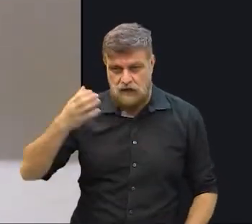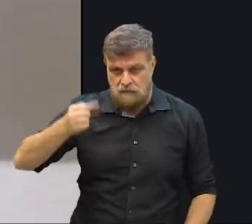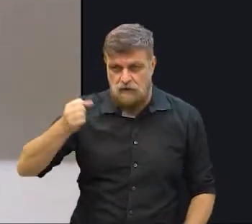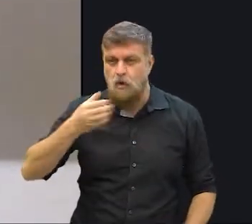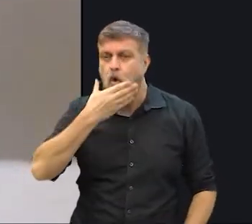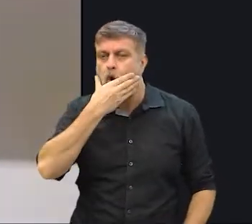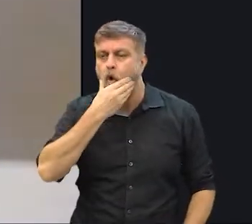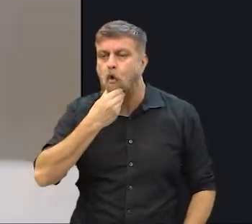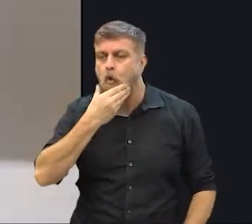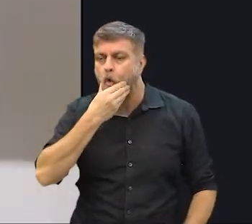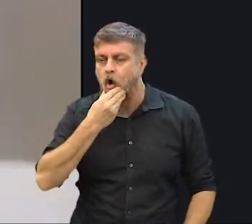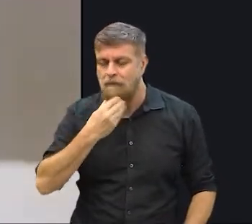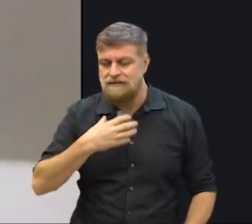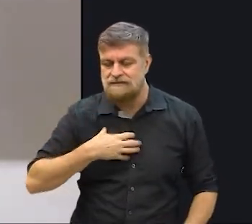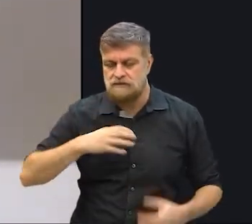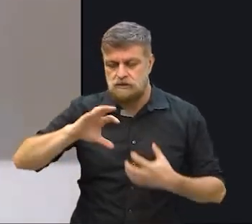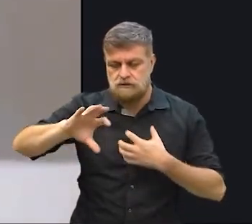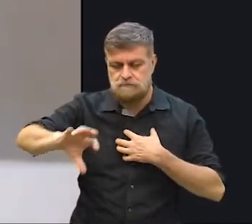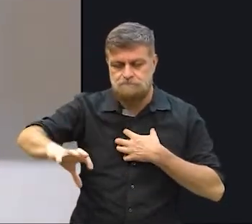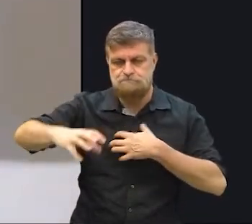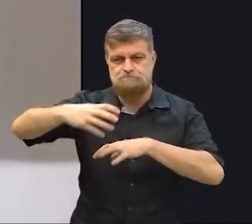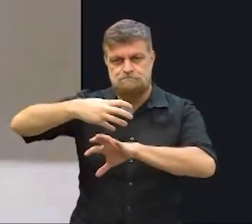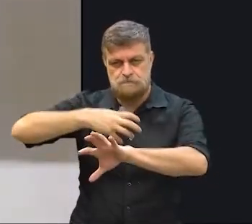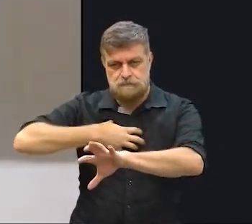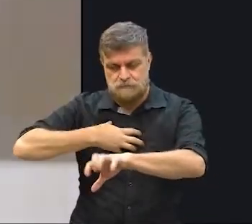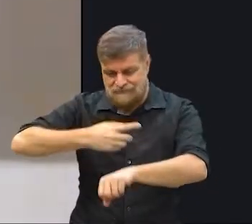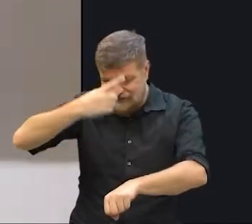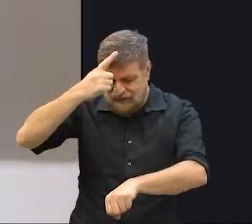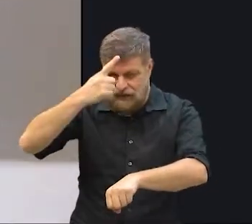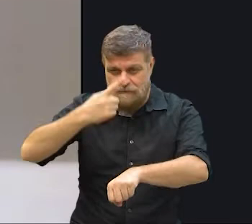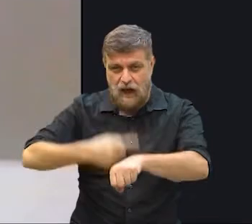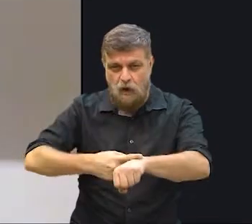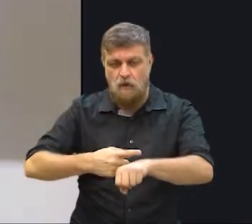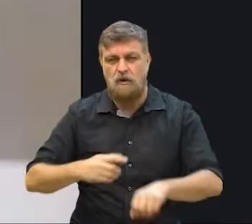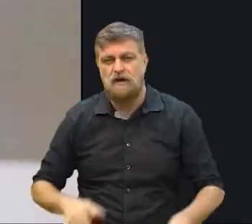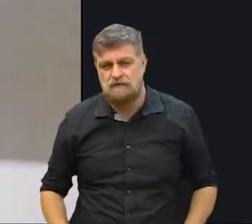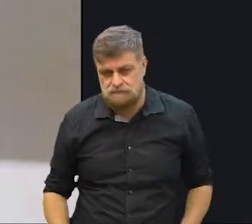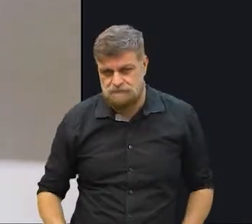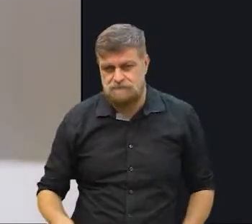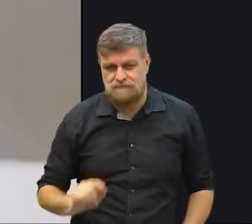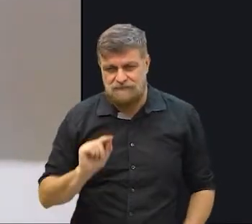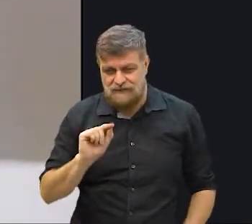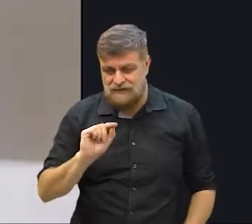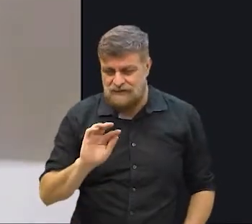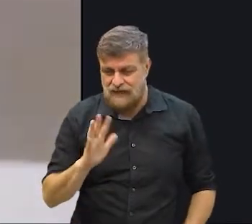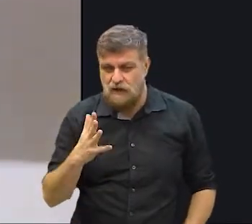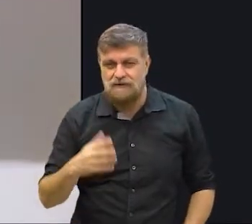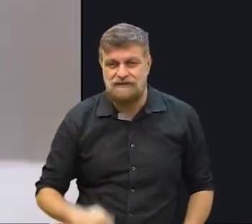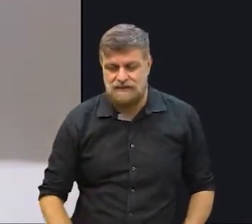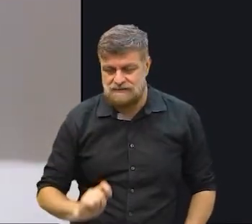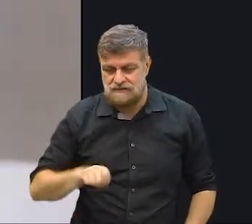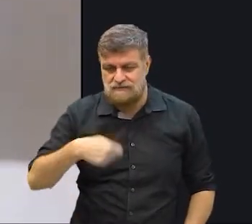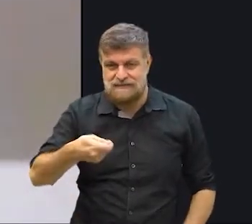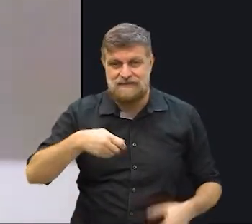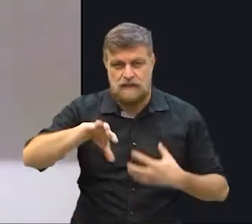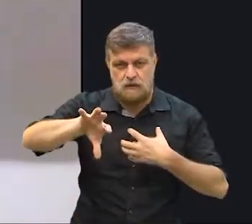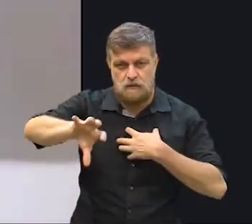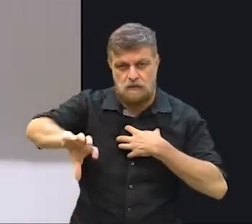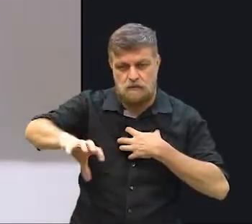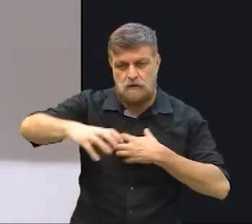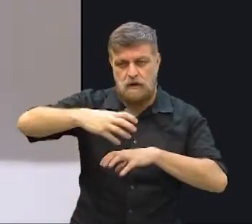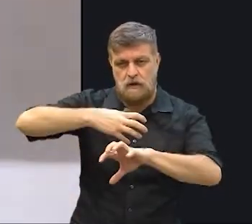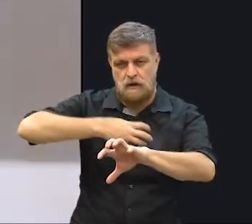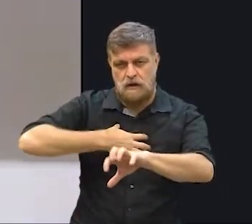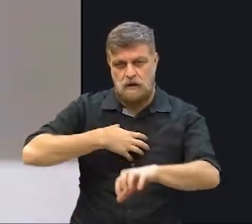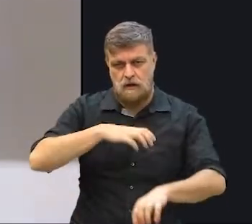de colocar o homem no lugar da outra pessoa. É o momento empático, é o momento da